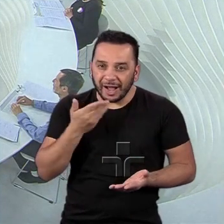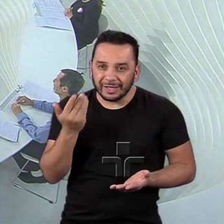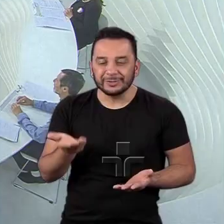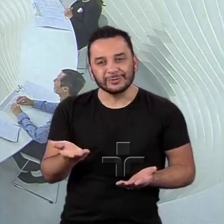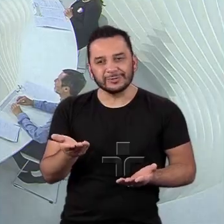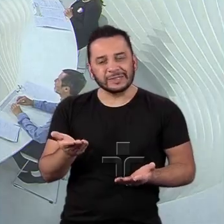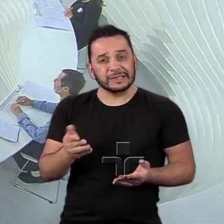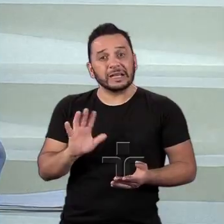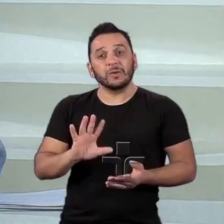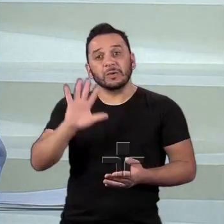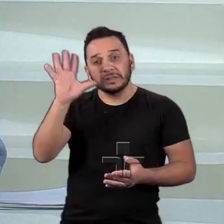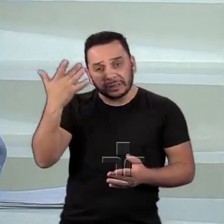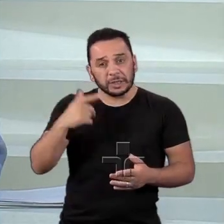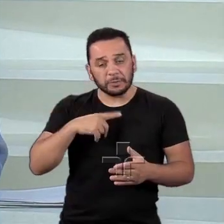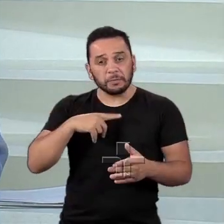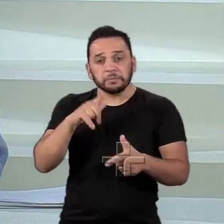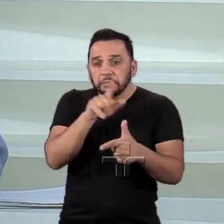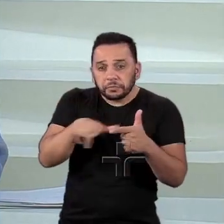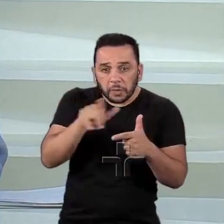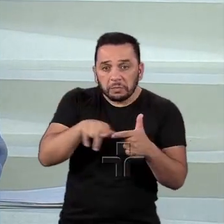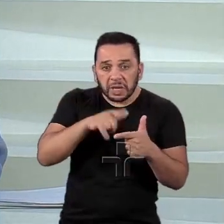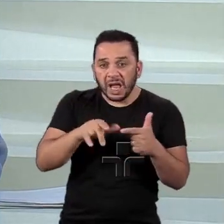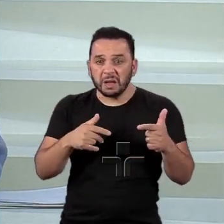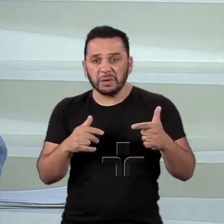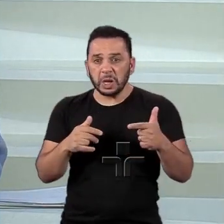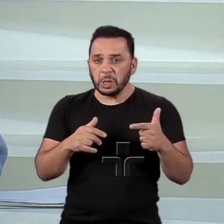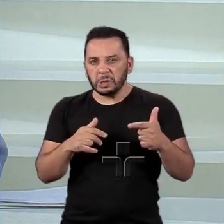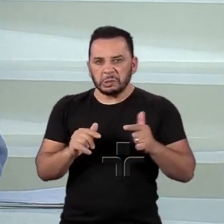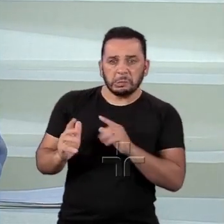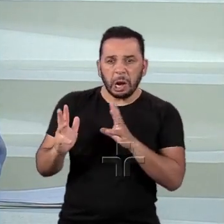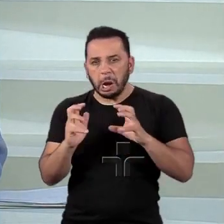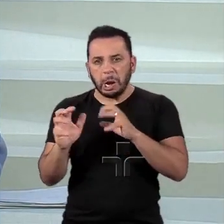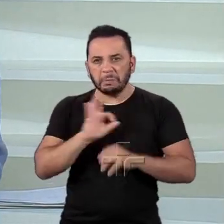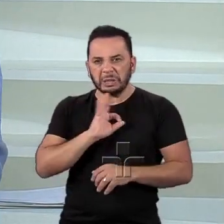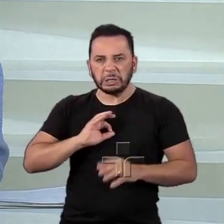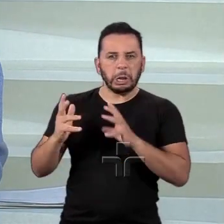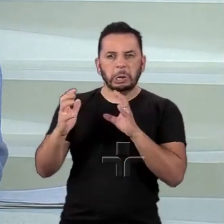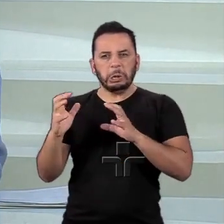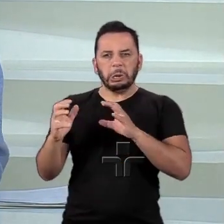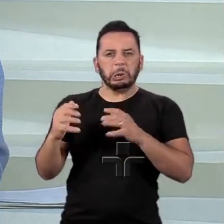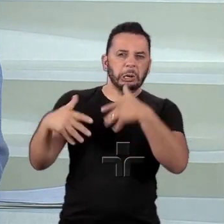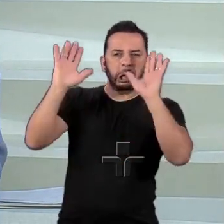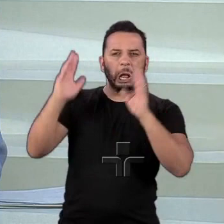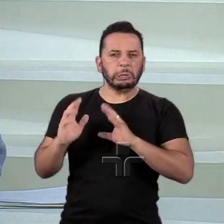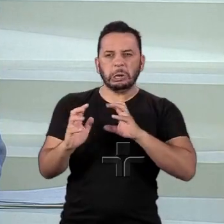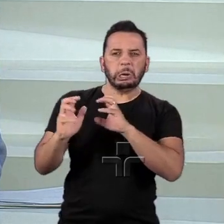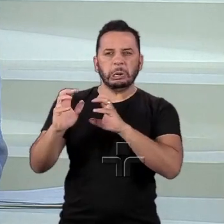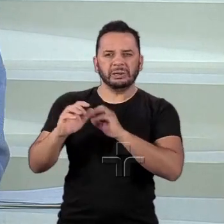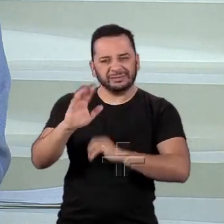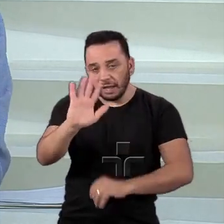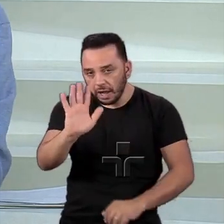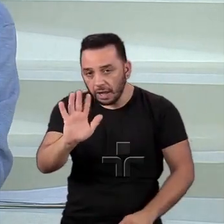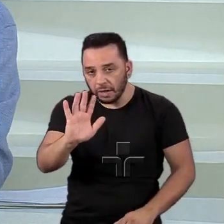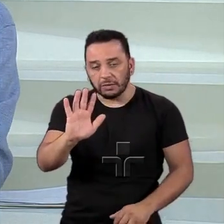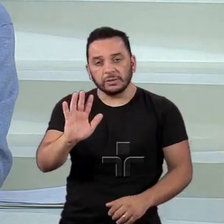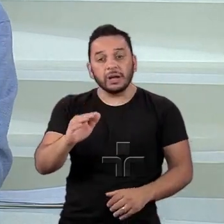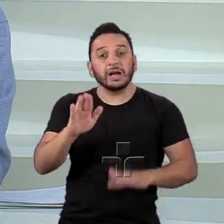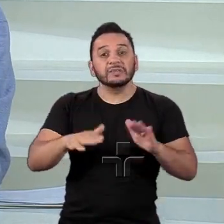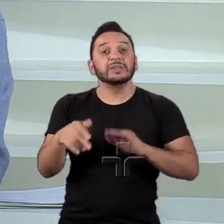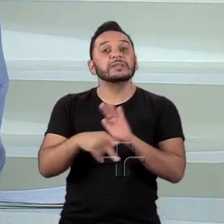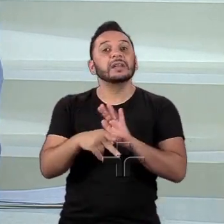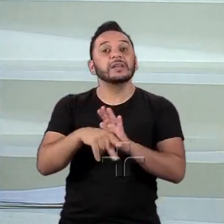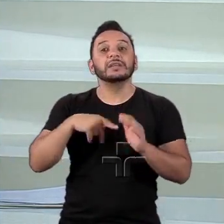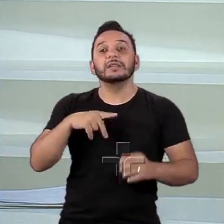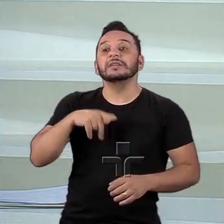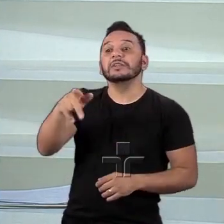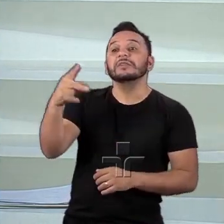sacolejo do ônibus que vai nos levar a brigar e começar a querer entrar no jogo, quero jogar. E às vezes esses vices que estão entrando agora, entram